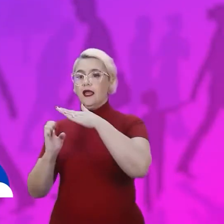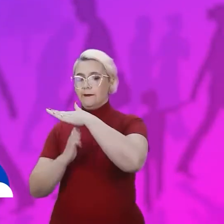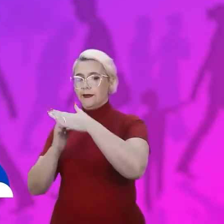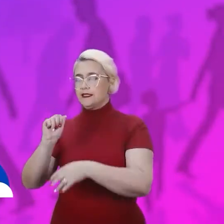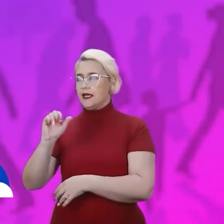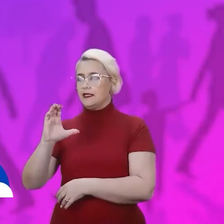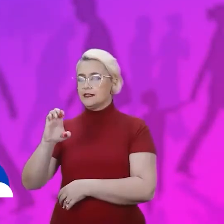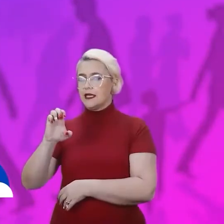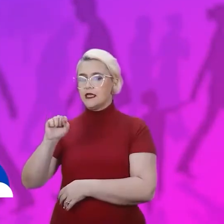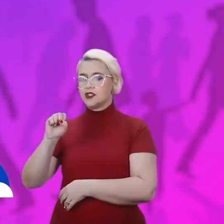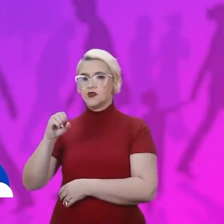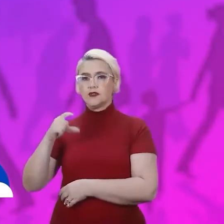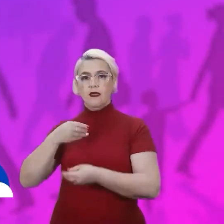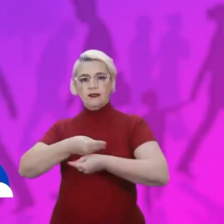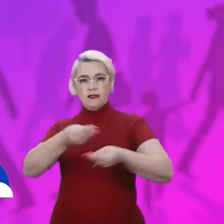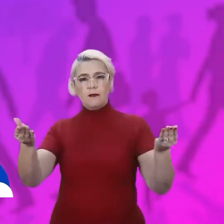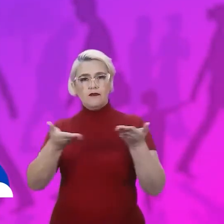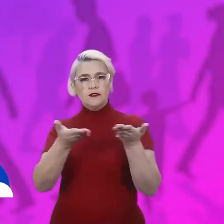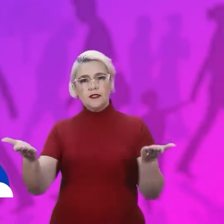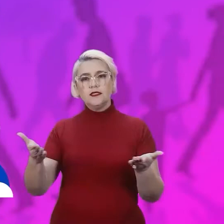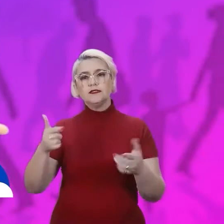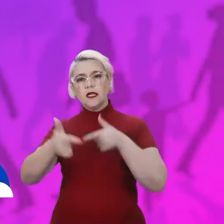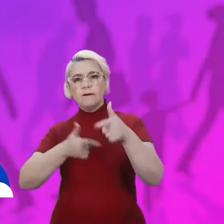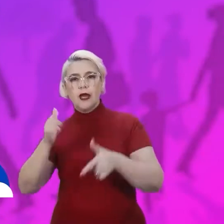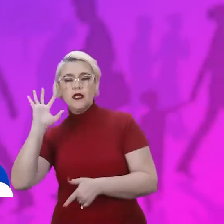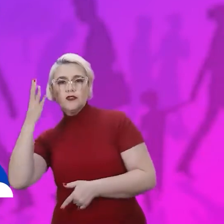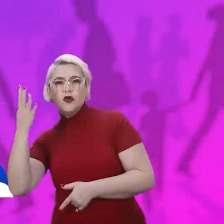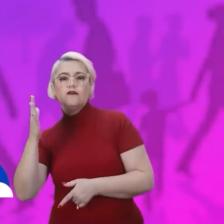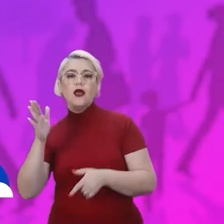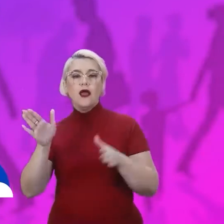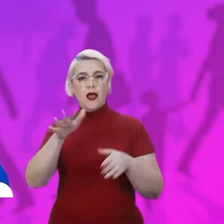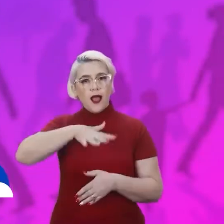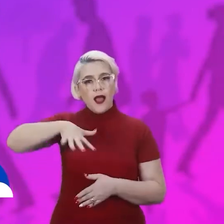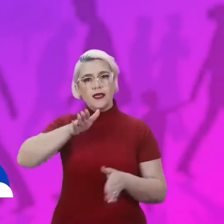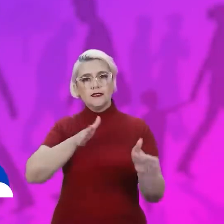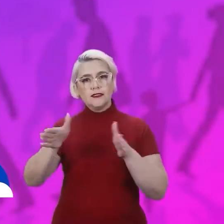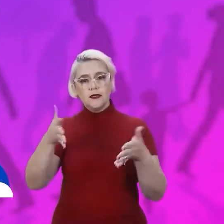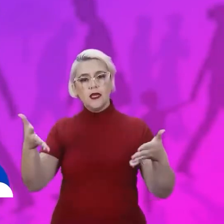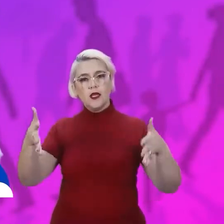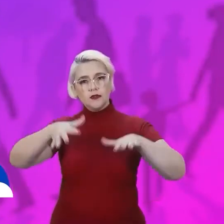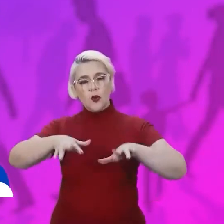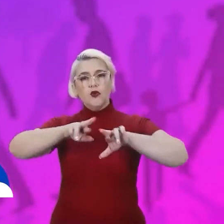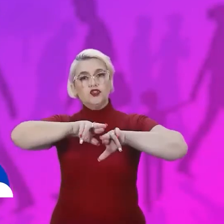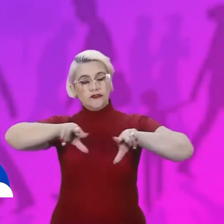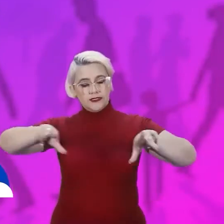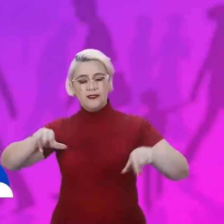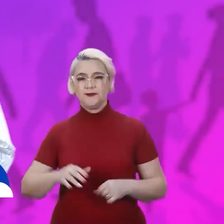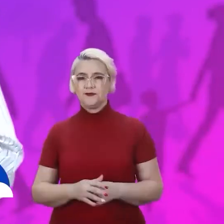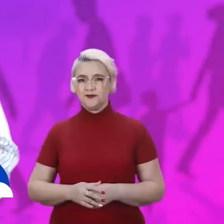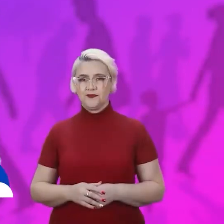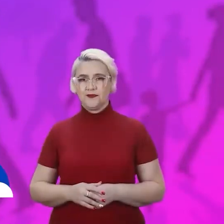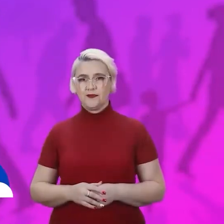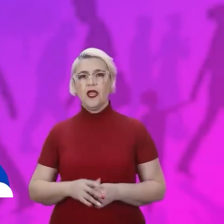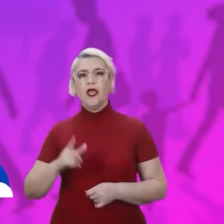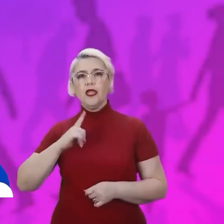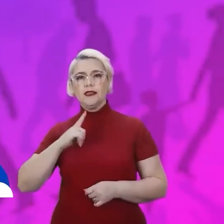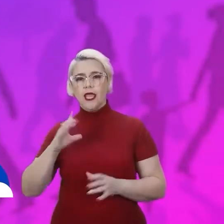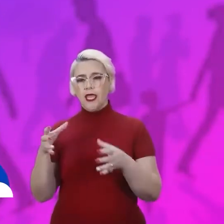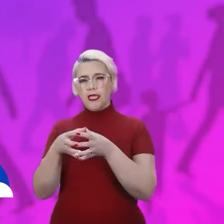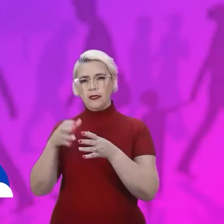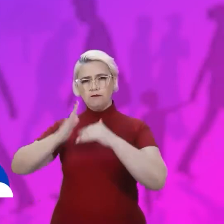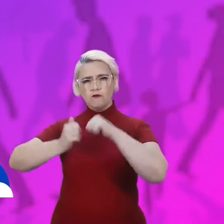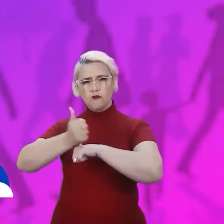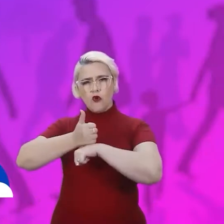Acessos traz para você serviços e soluções em acessibilidade, inclusão e diversidade. Com uma super equipe